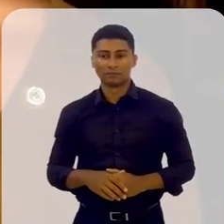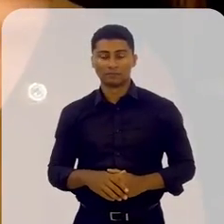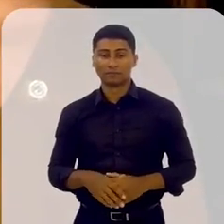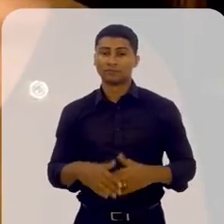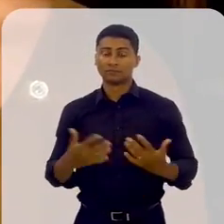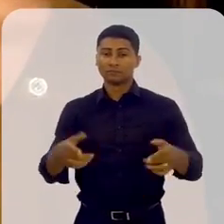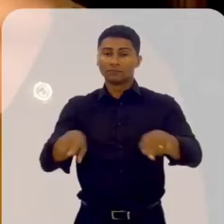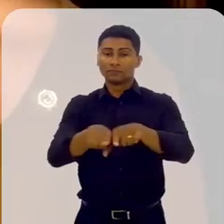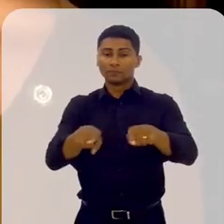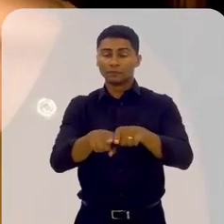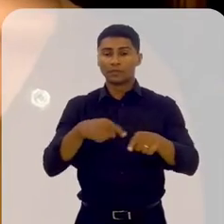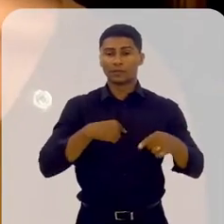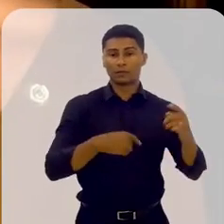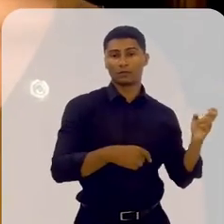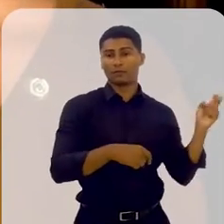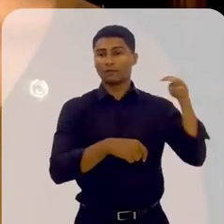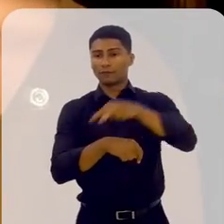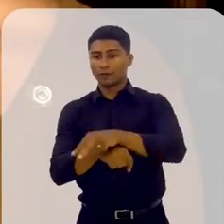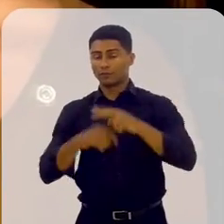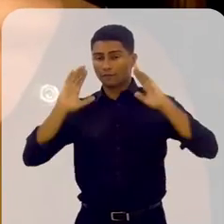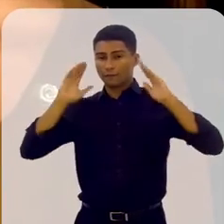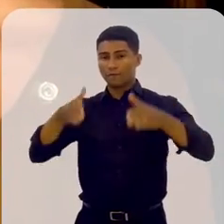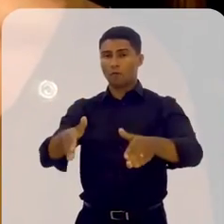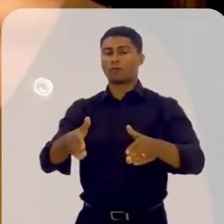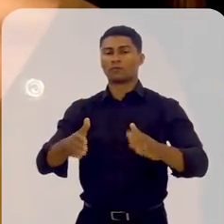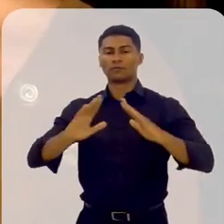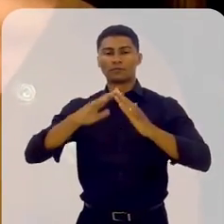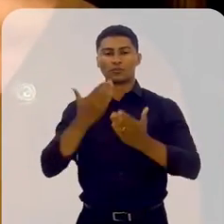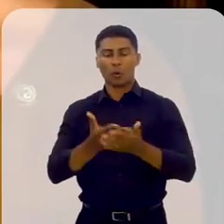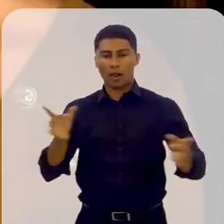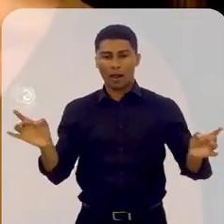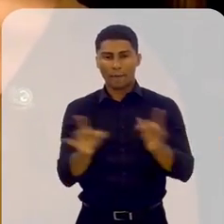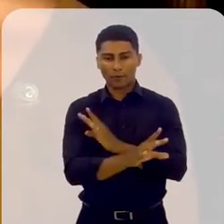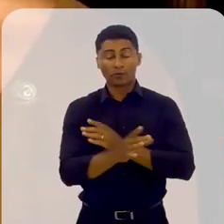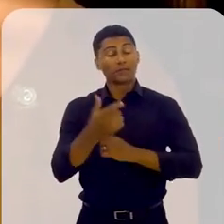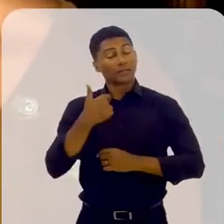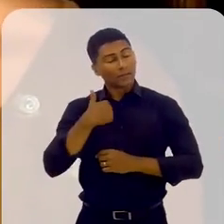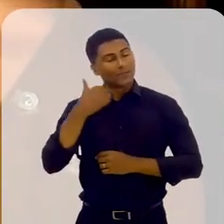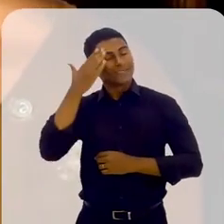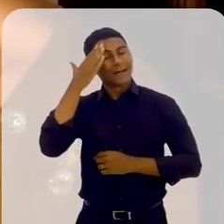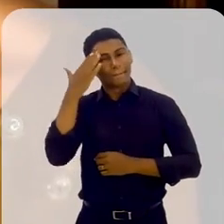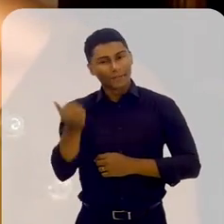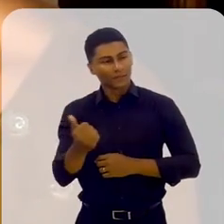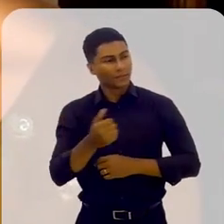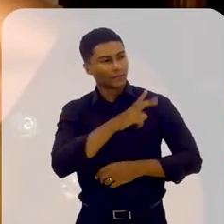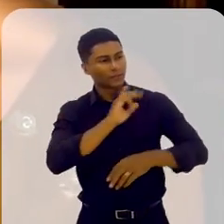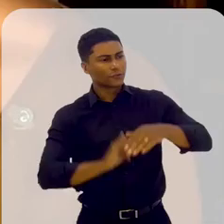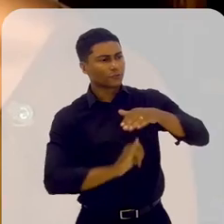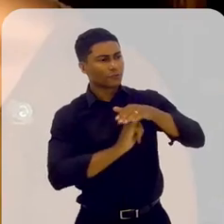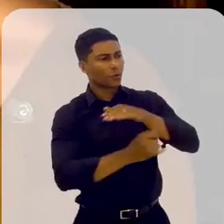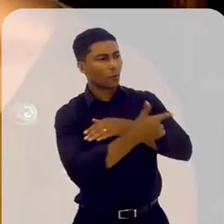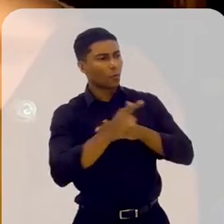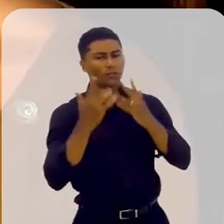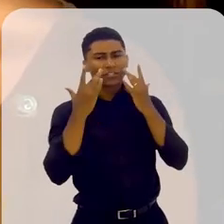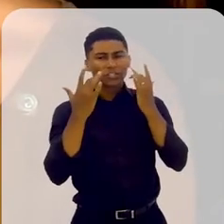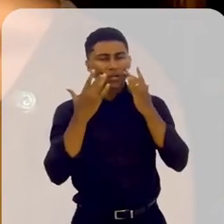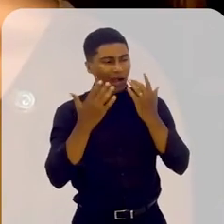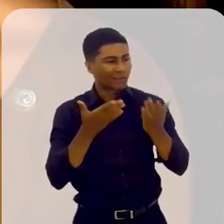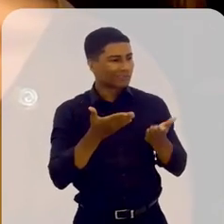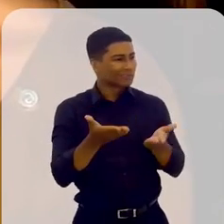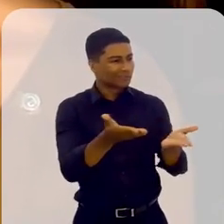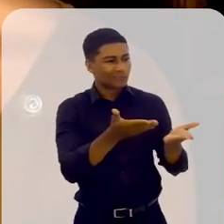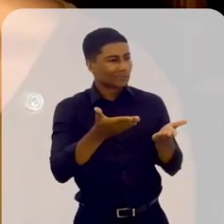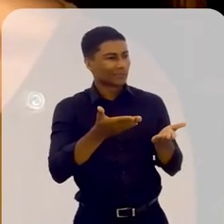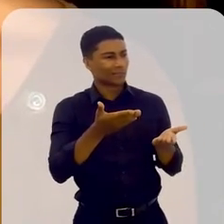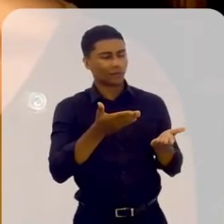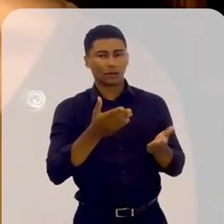muita coisa. Então, eu vim focado em fazer esse curso. Terminei o colégio, sabia que não tinha nenhuma instituição de ensino de teatro, né,